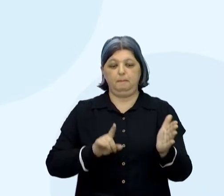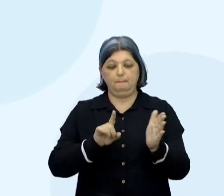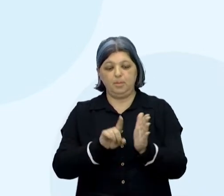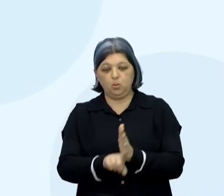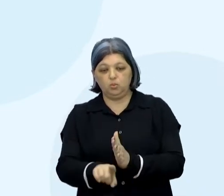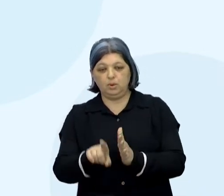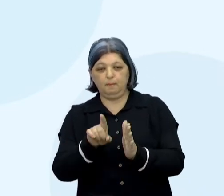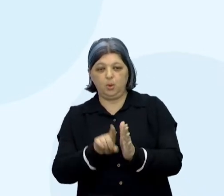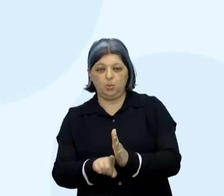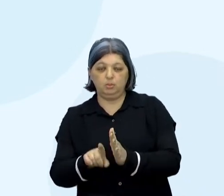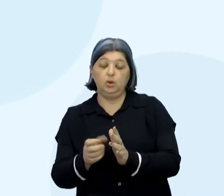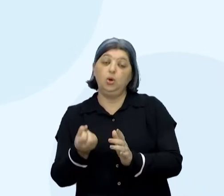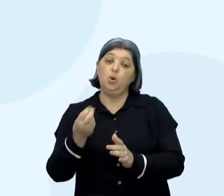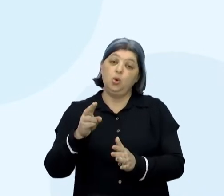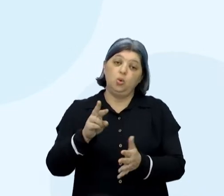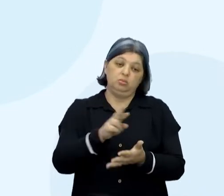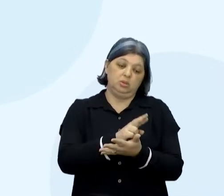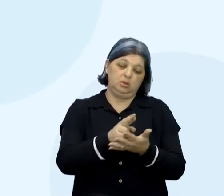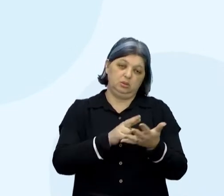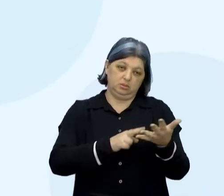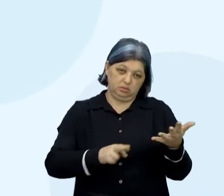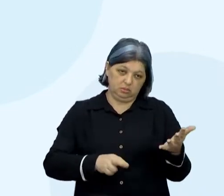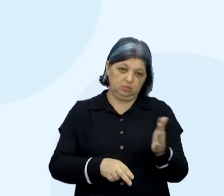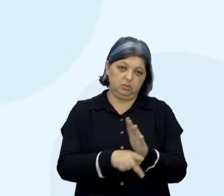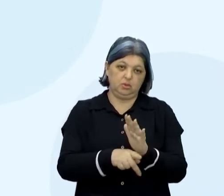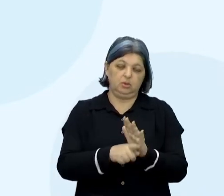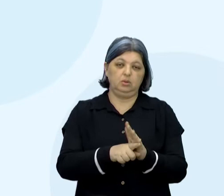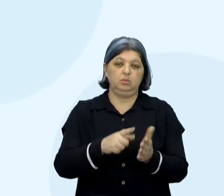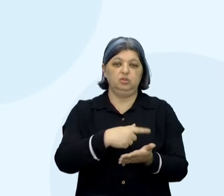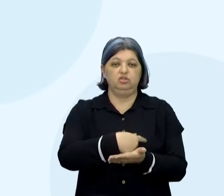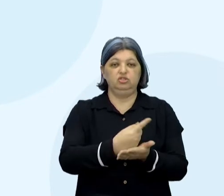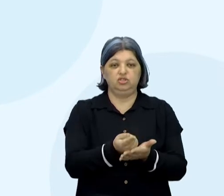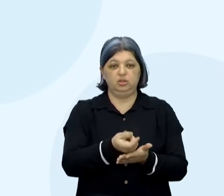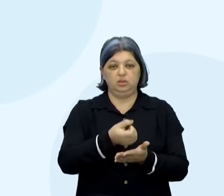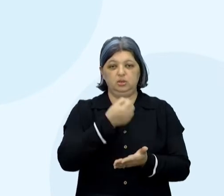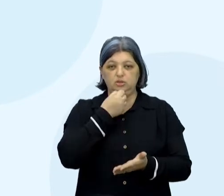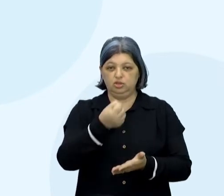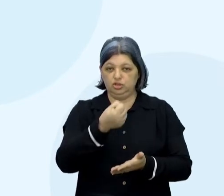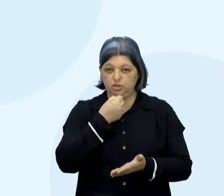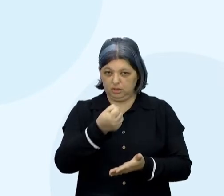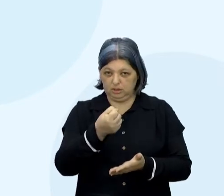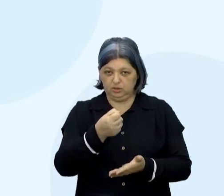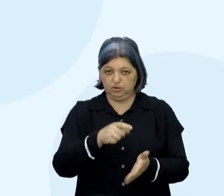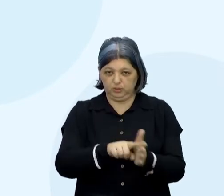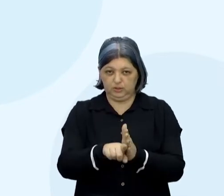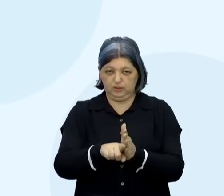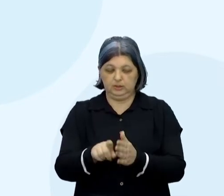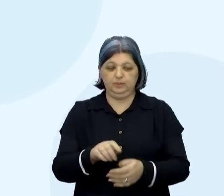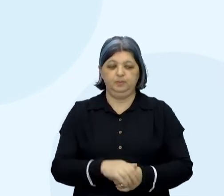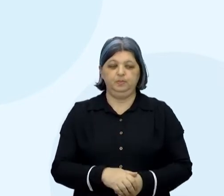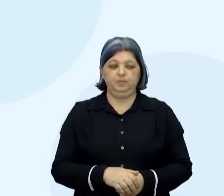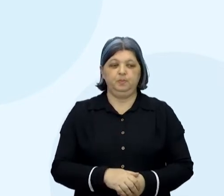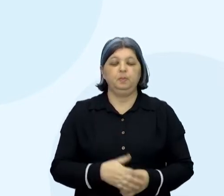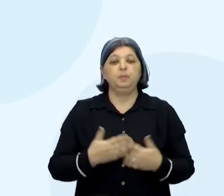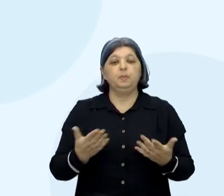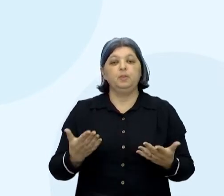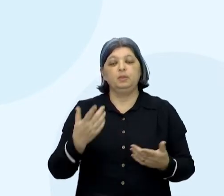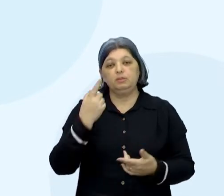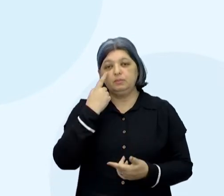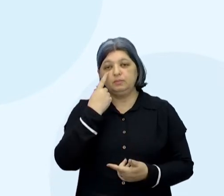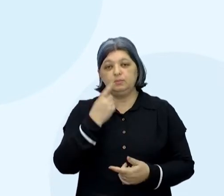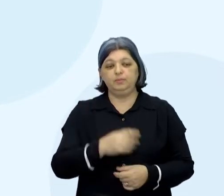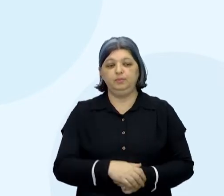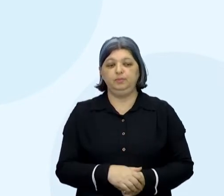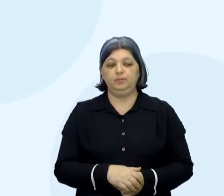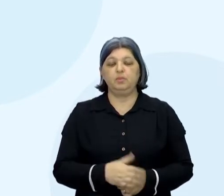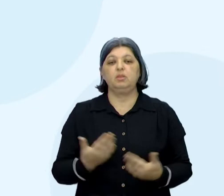pergunta ou fazer uma redação do gênero jornalístico, tá? E o que eu mostrei para vocês? Bem, vamos